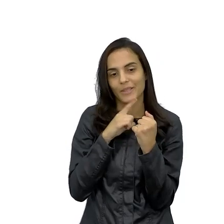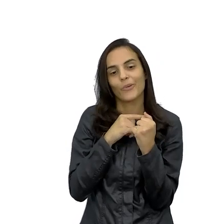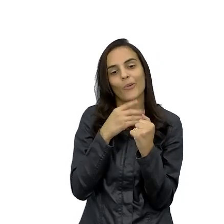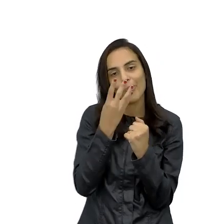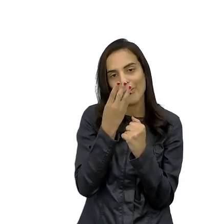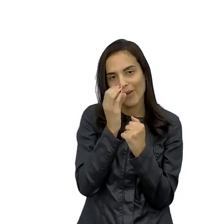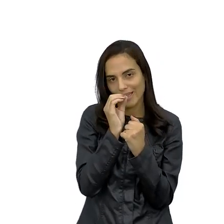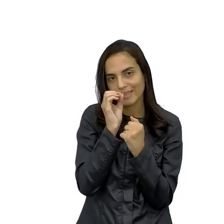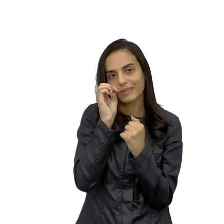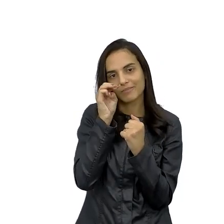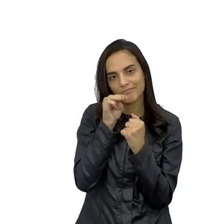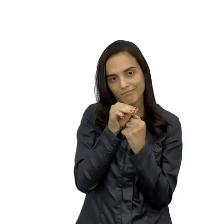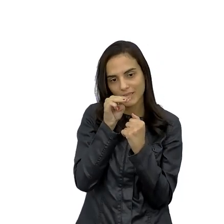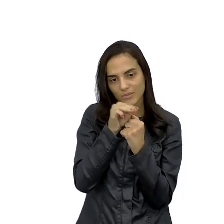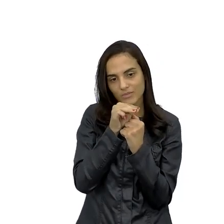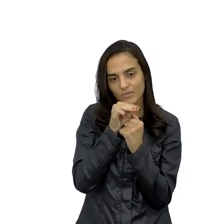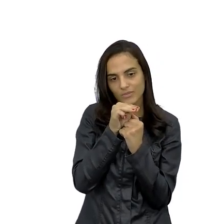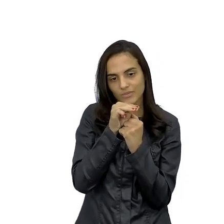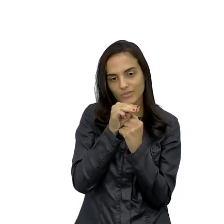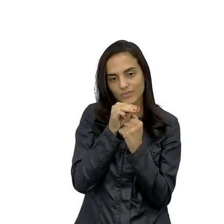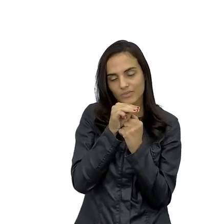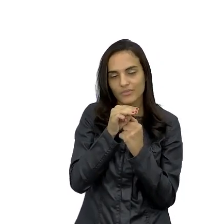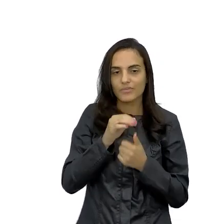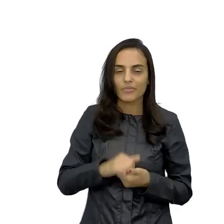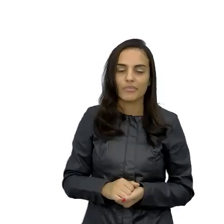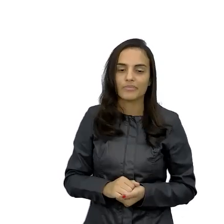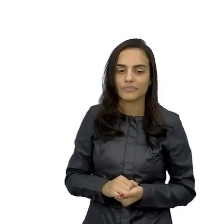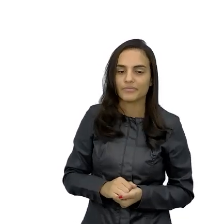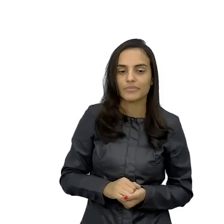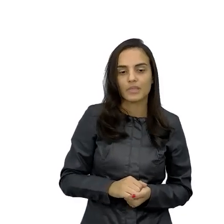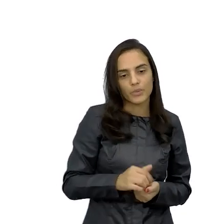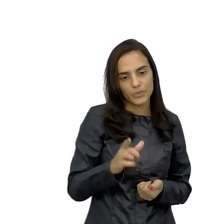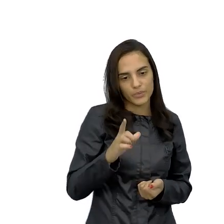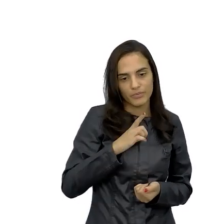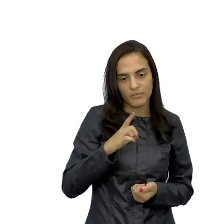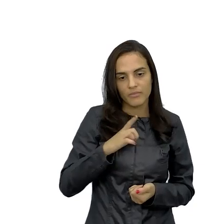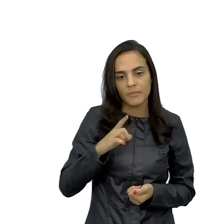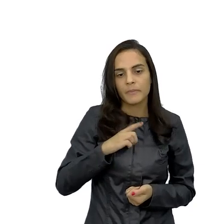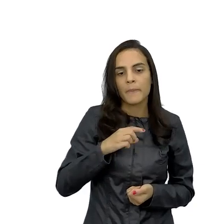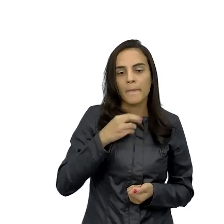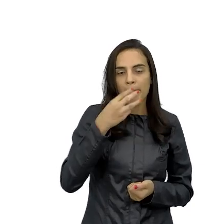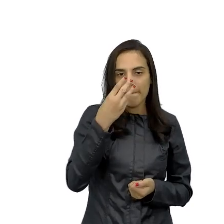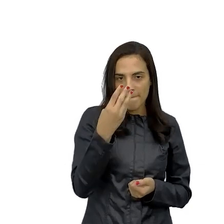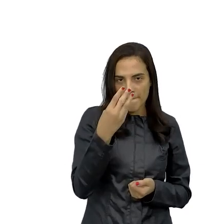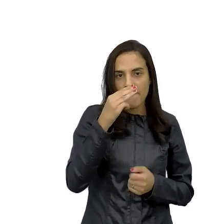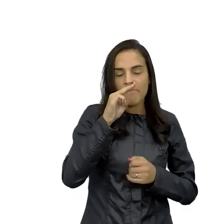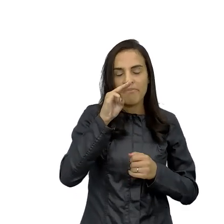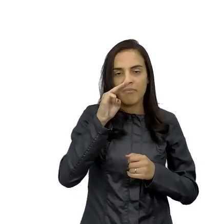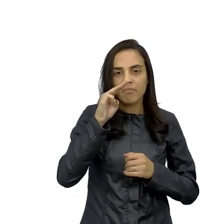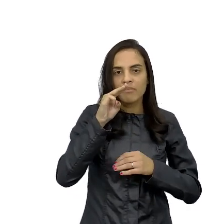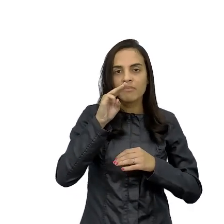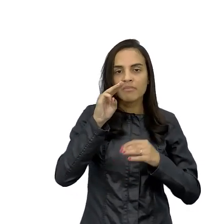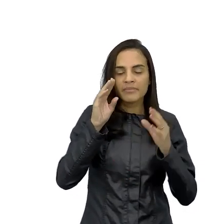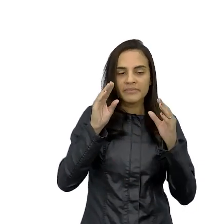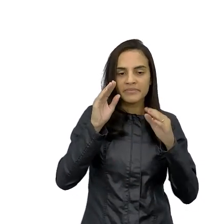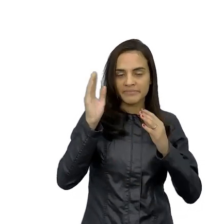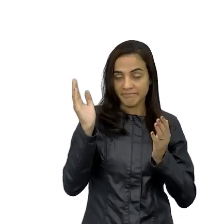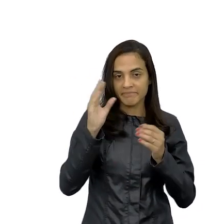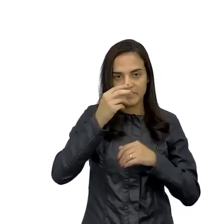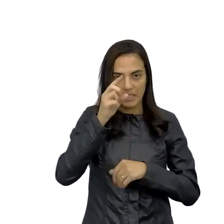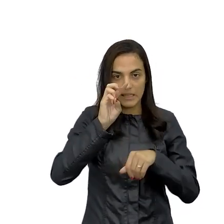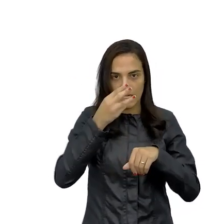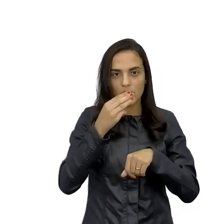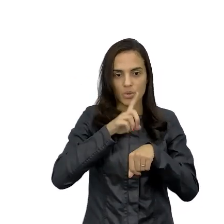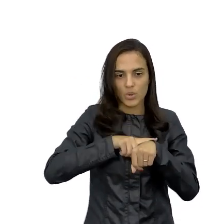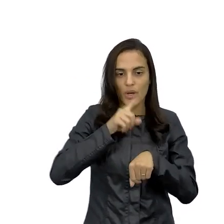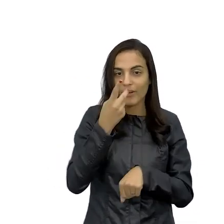40 minutos. Então, eu vou obter aqui, 3 horas, ainda não são 4, 3 horas e